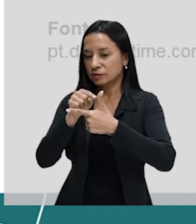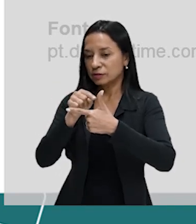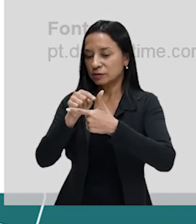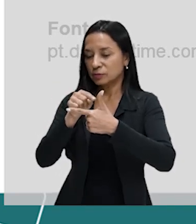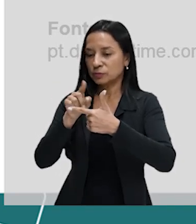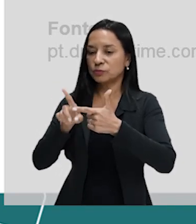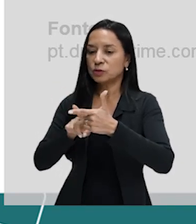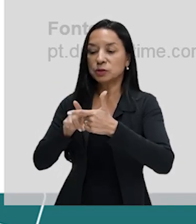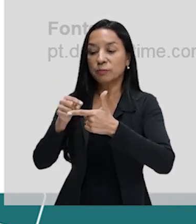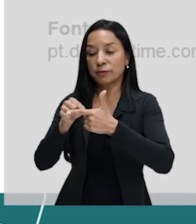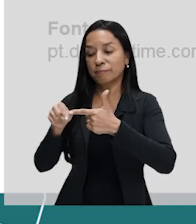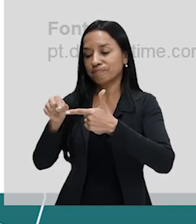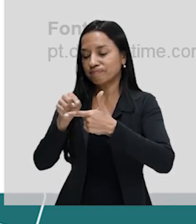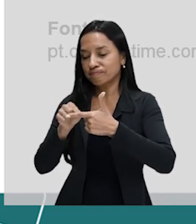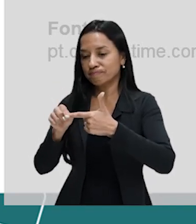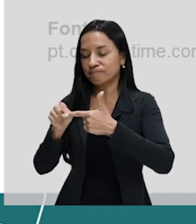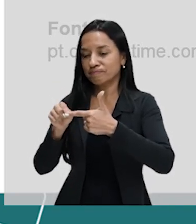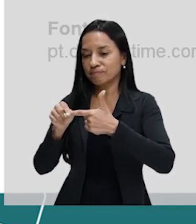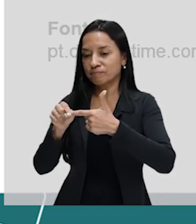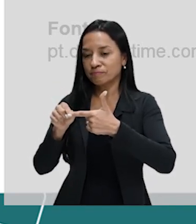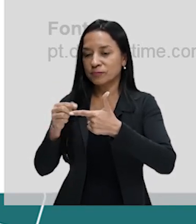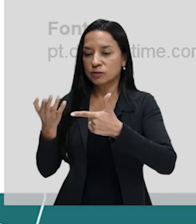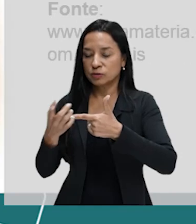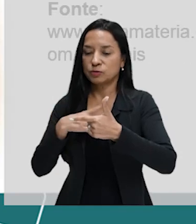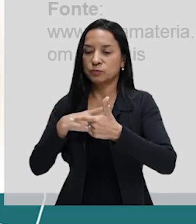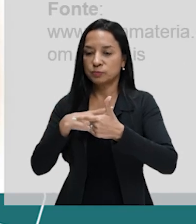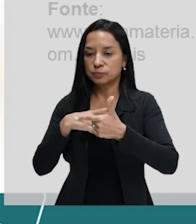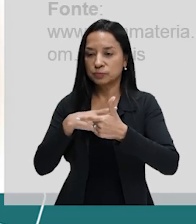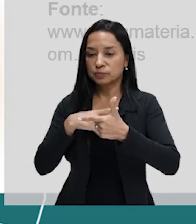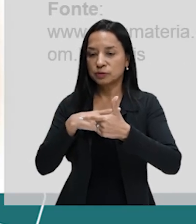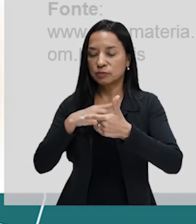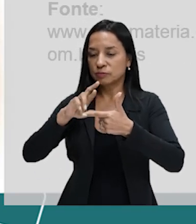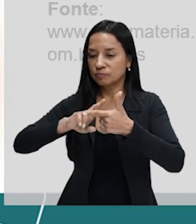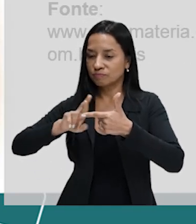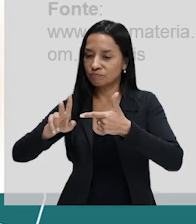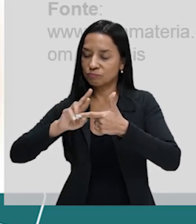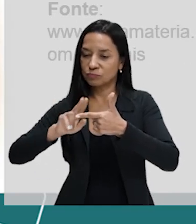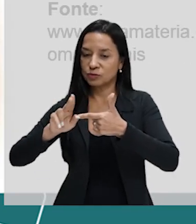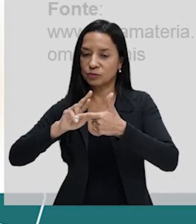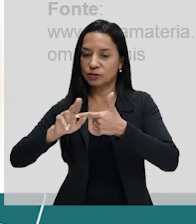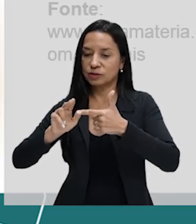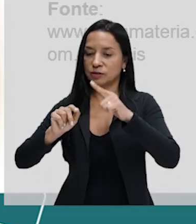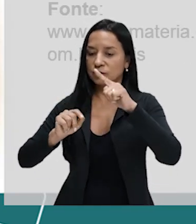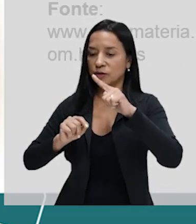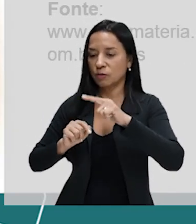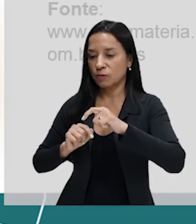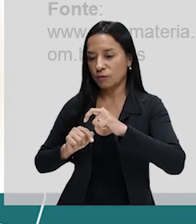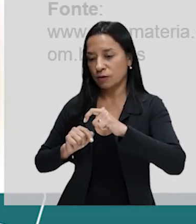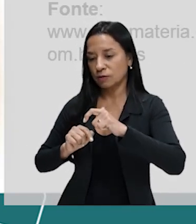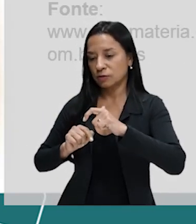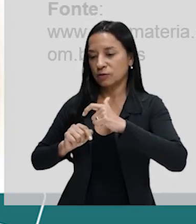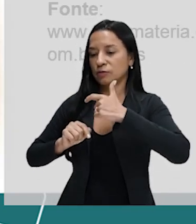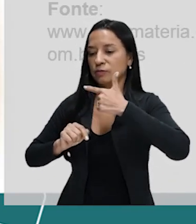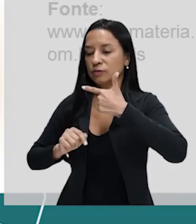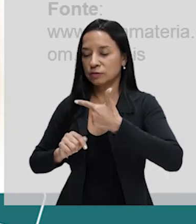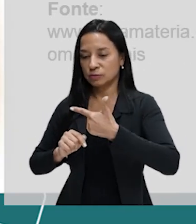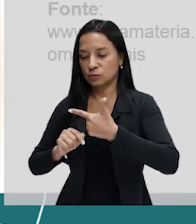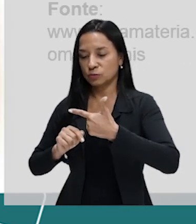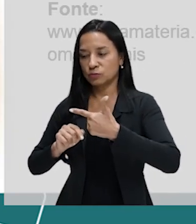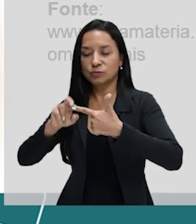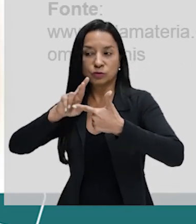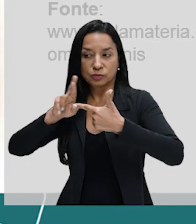quanto do corpo esponjoso. E assim nós temos a diferença entre o pênis flácido e o pênis ereto, né,